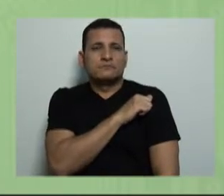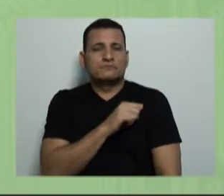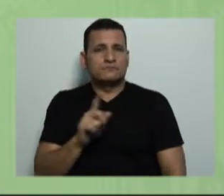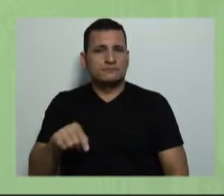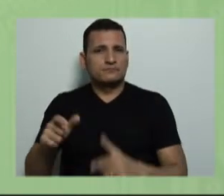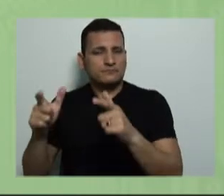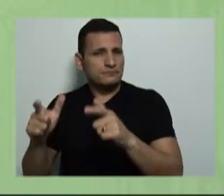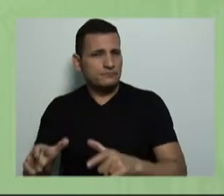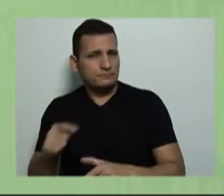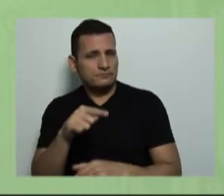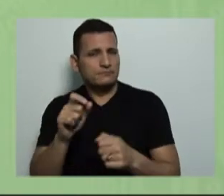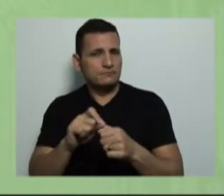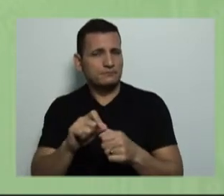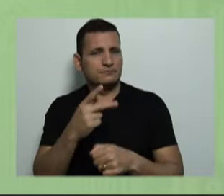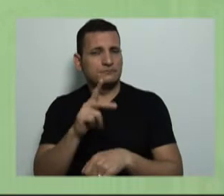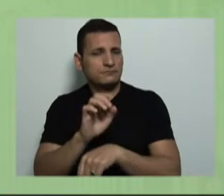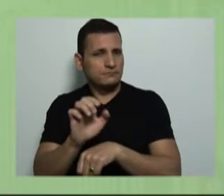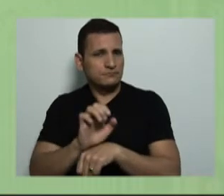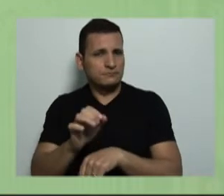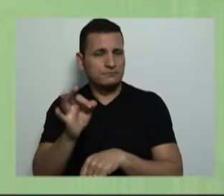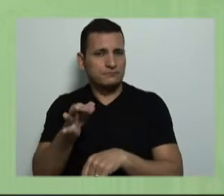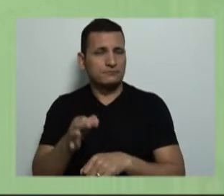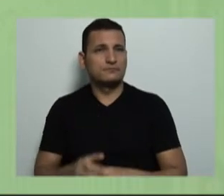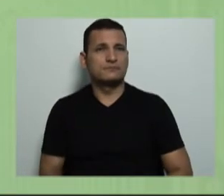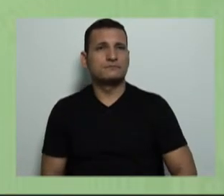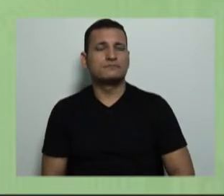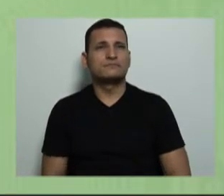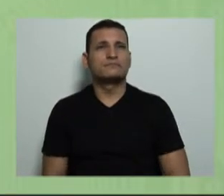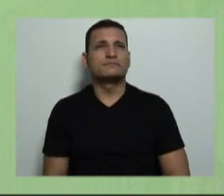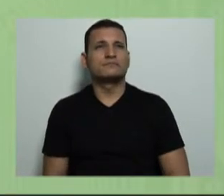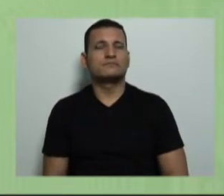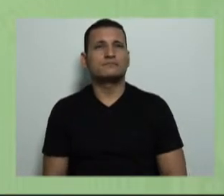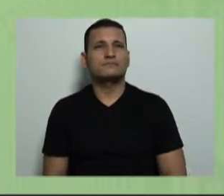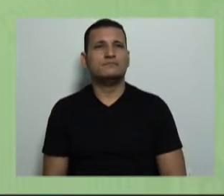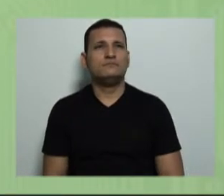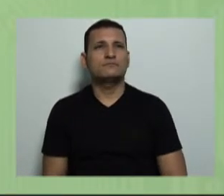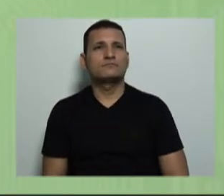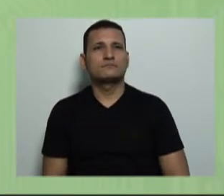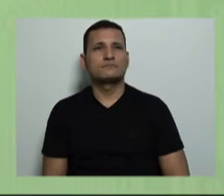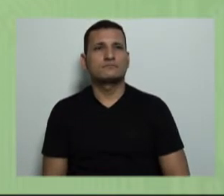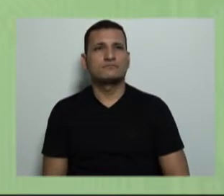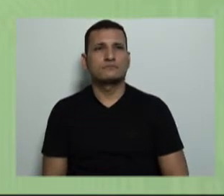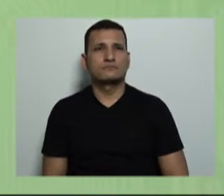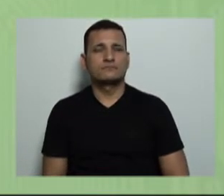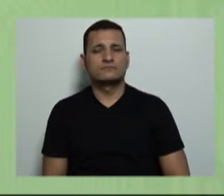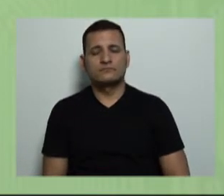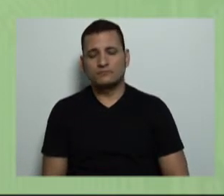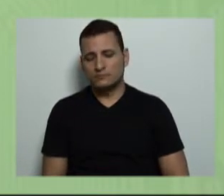local onde ele vai fazer a atividade, o estágio, correto? Prosseguindo, pessoal.